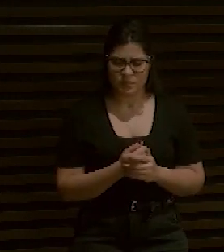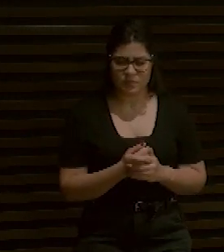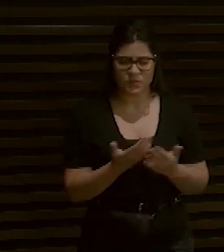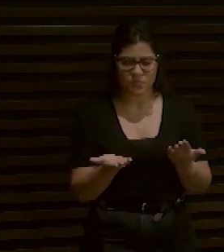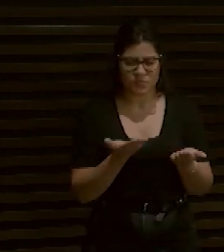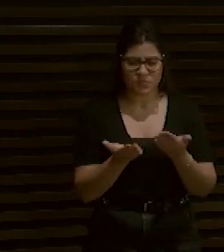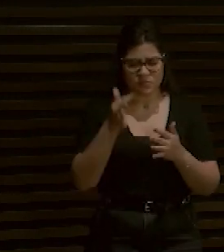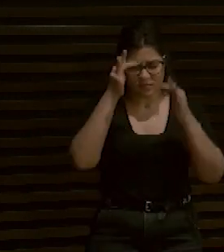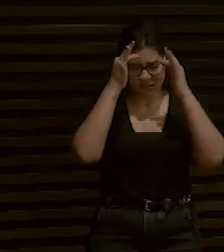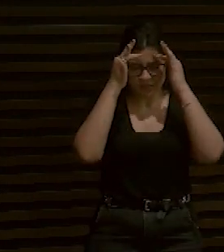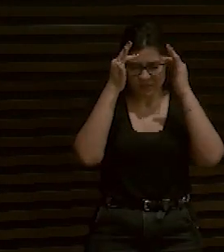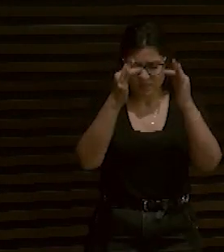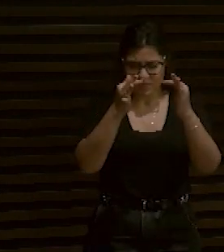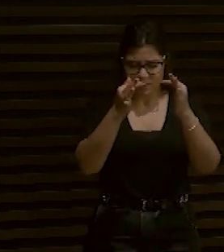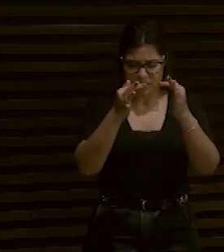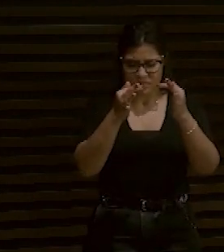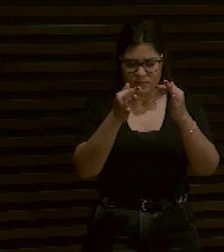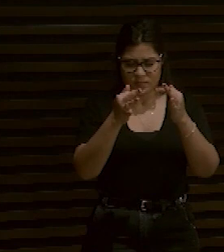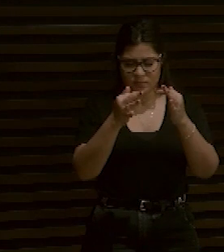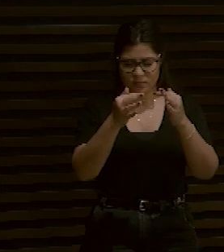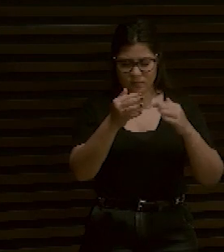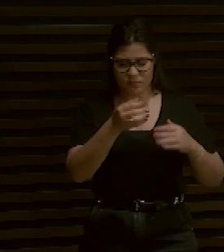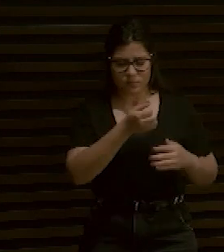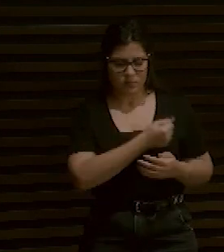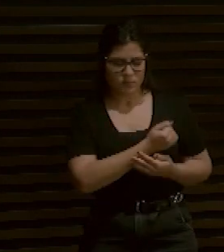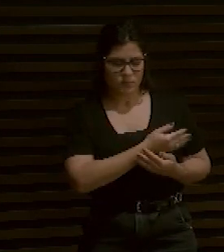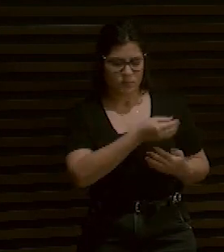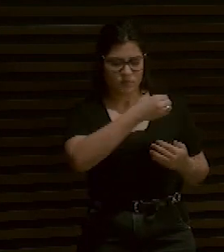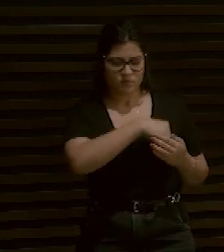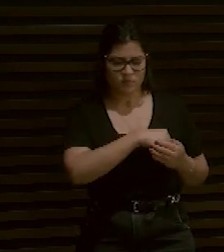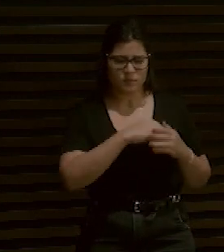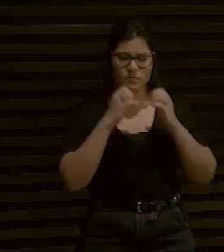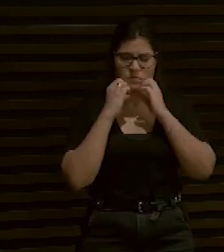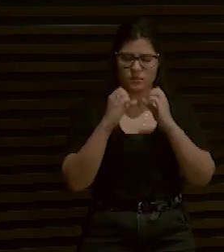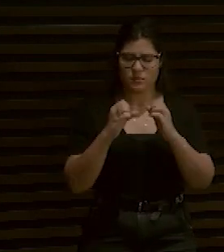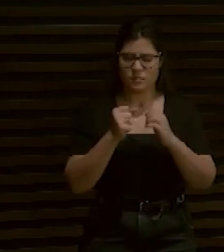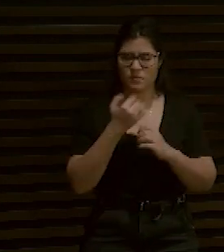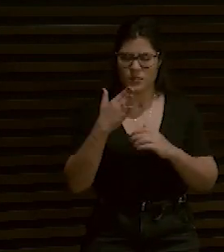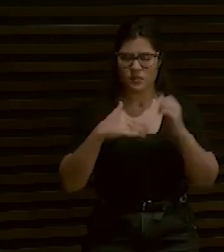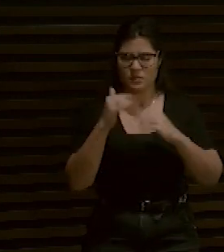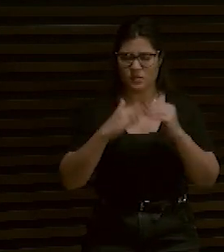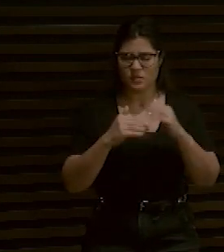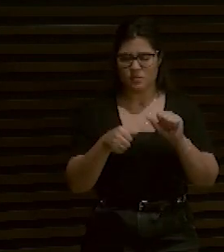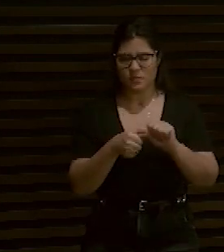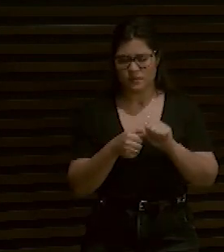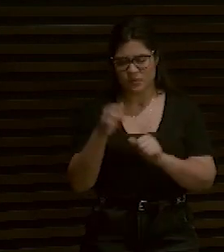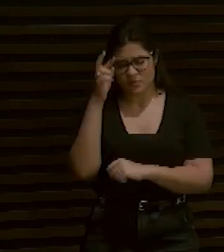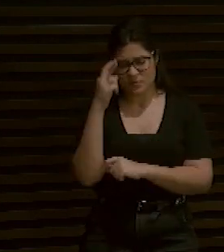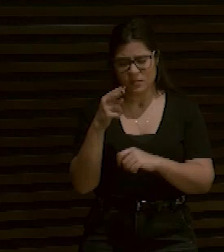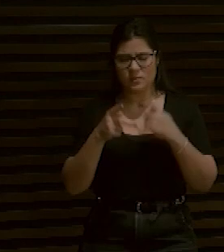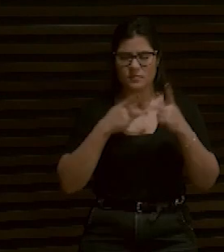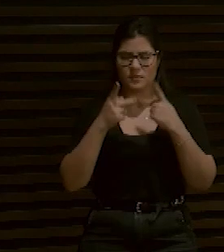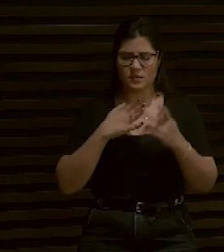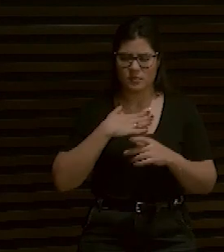que coloca a boa semente nesses corações, porque toda obra será feita pelo Senhor. Fala comigo e fala com a tua igreja nessa